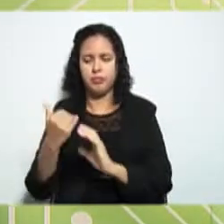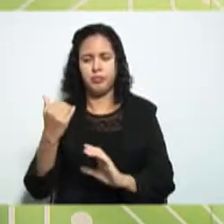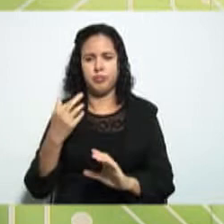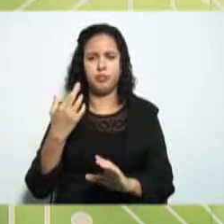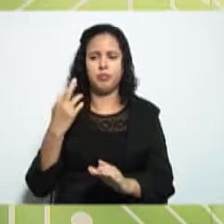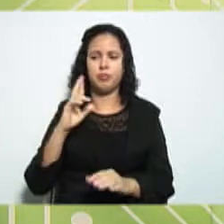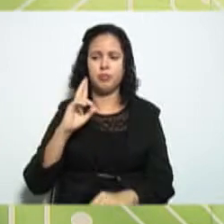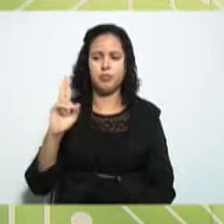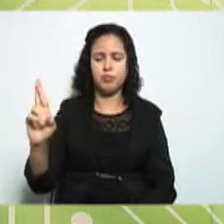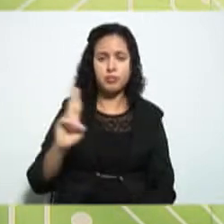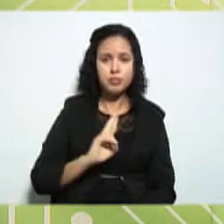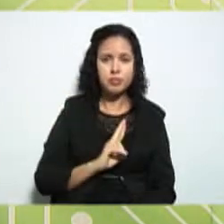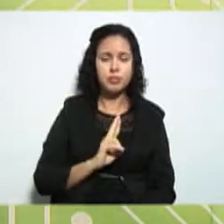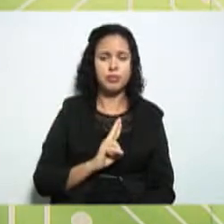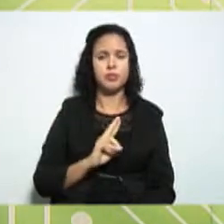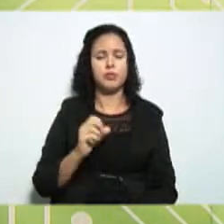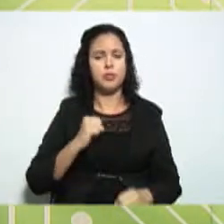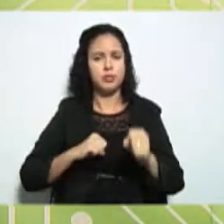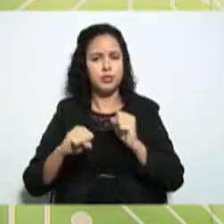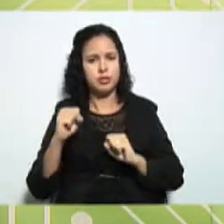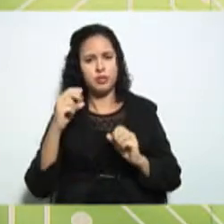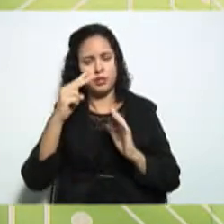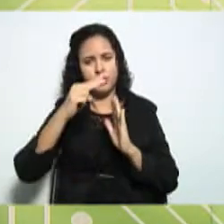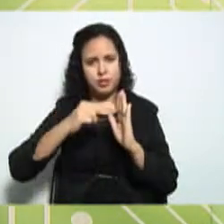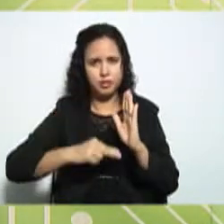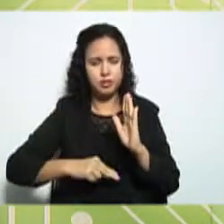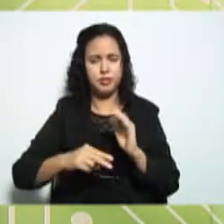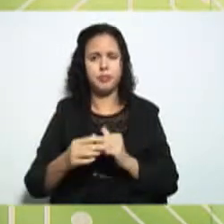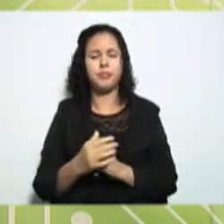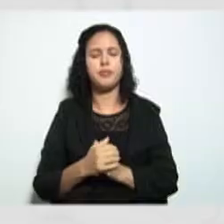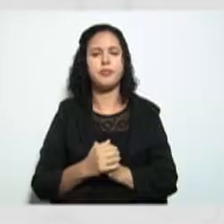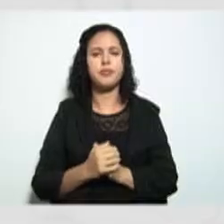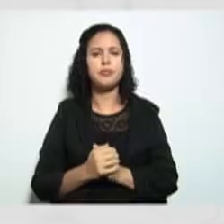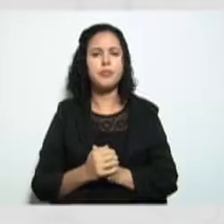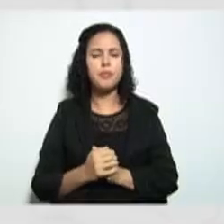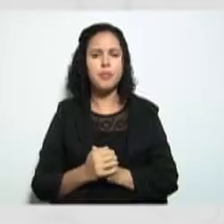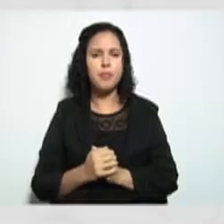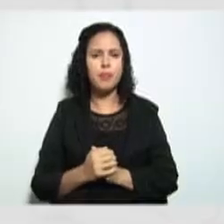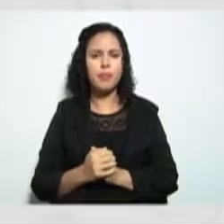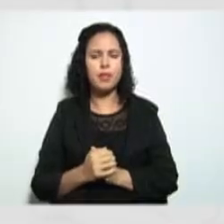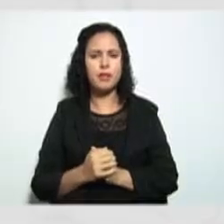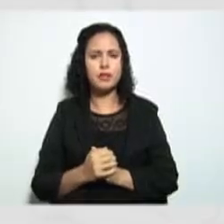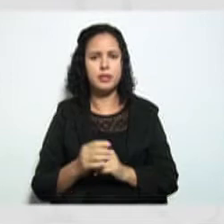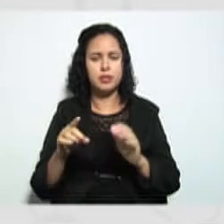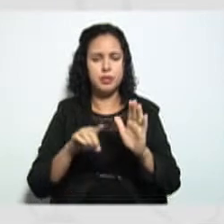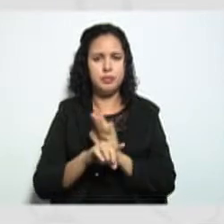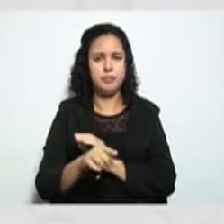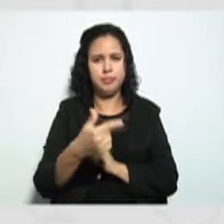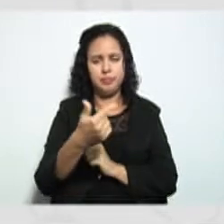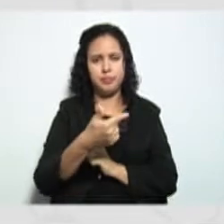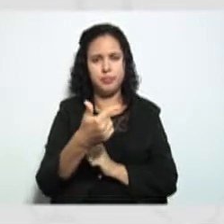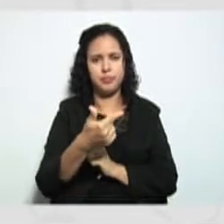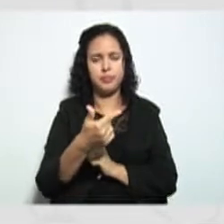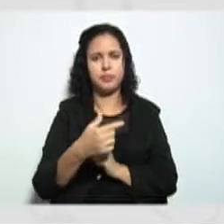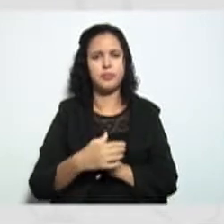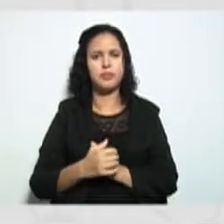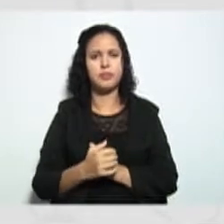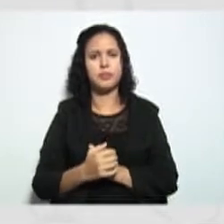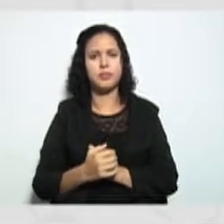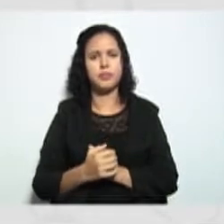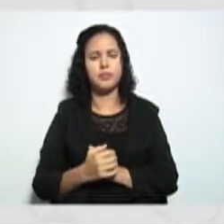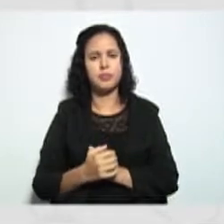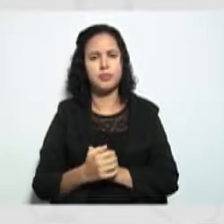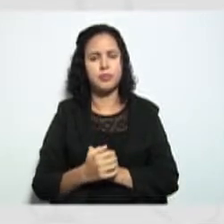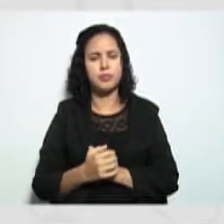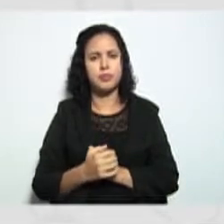aqui ansiosos para ler, comentar o que você entendeu da nossa aula. Aula 2 então, a pergunta 2 então, questão número 2.